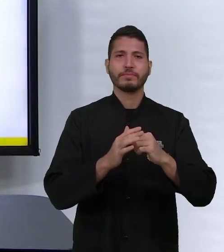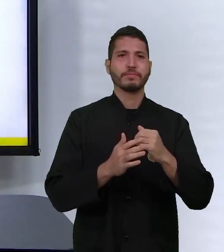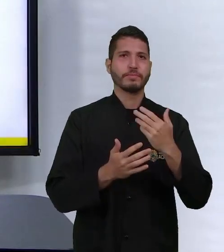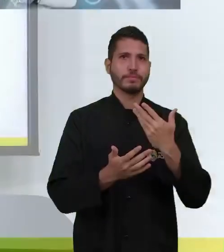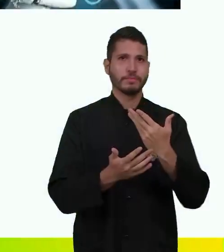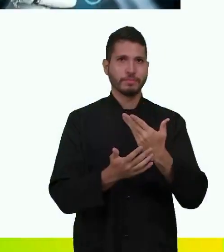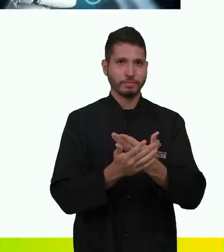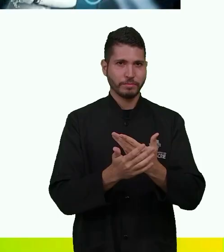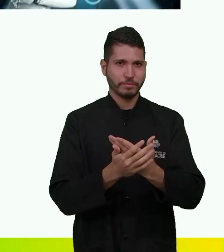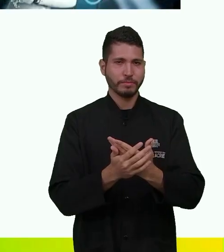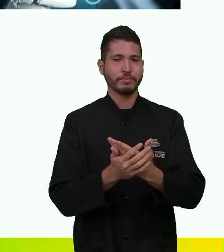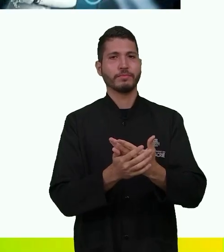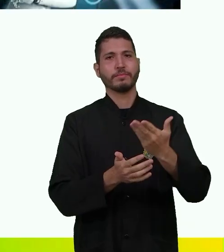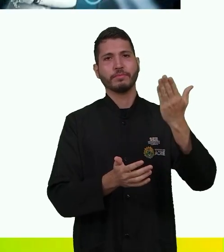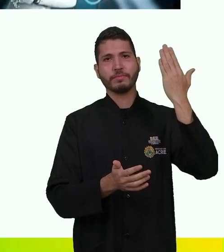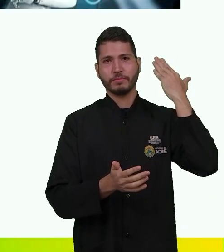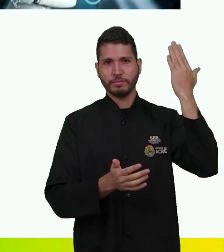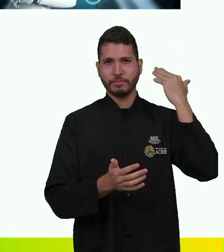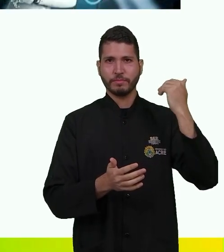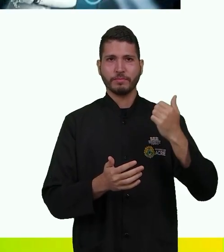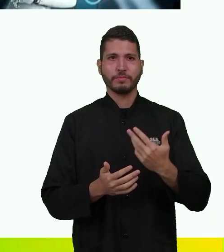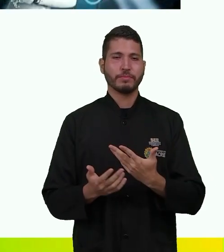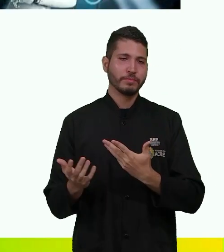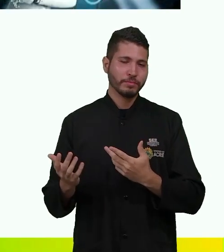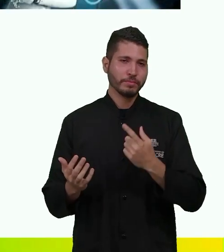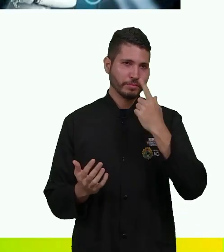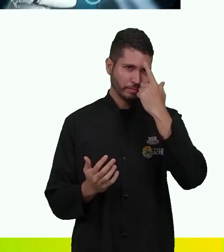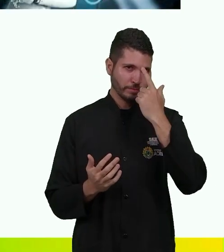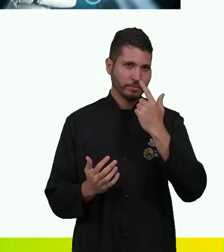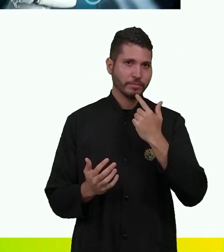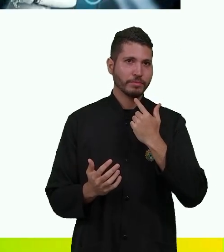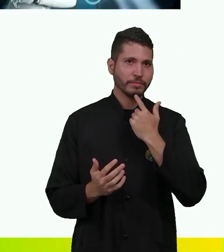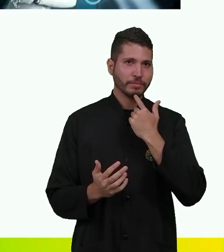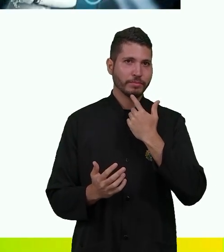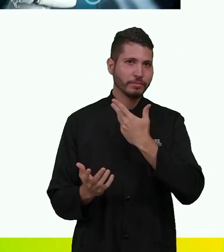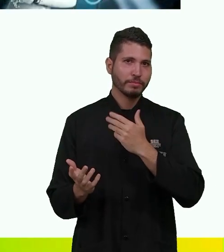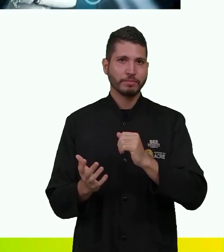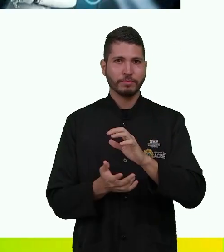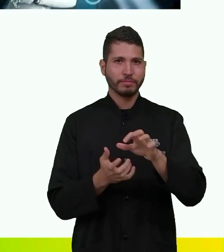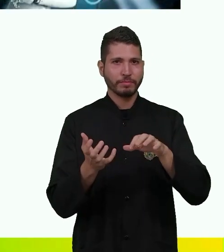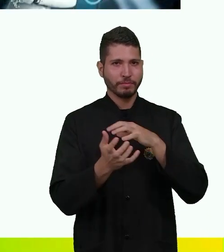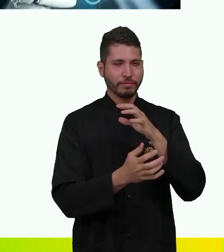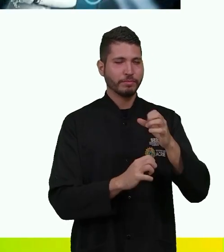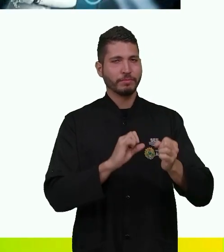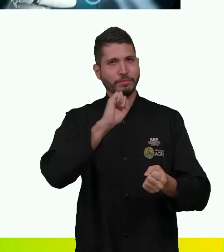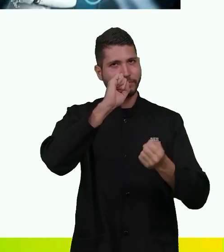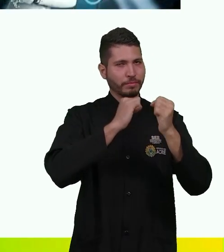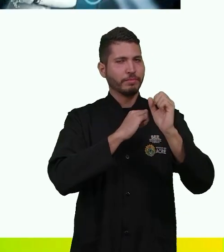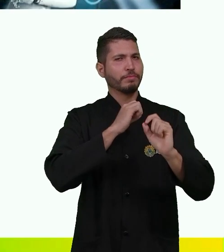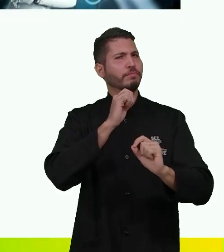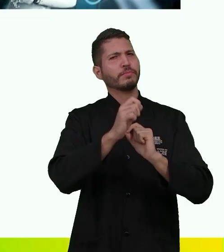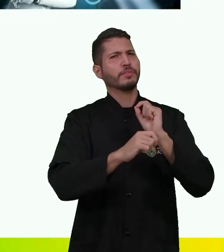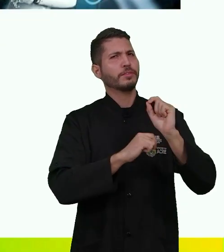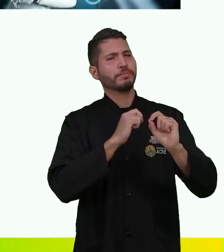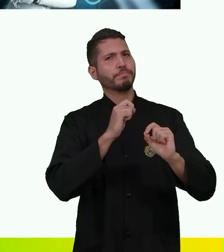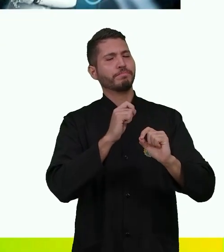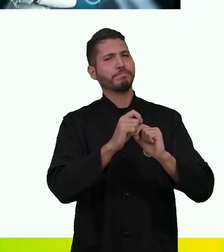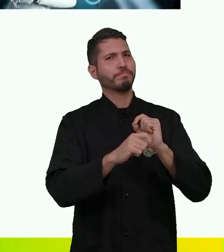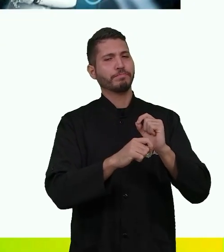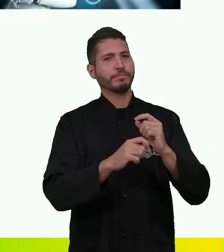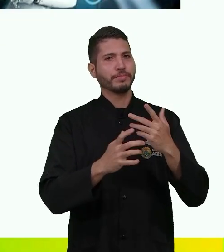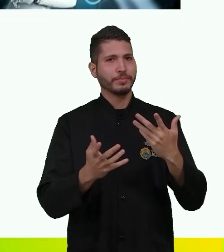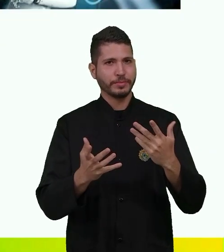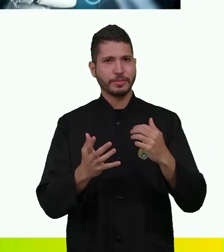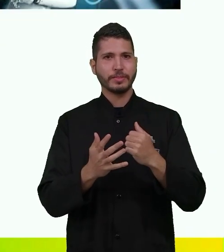essa gravura aqui e vou falar para vocês o que foi a Revolução Industrial. A Revolução Industrial representou uma mudança significativa